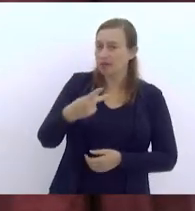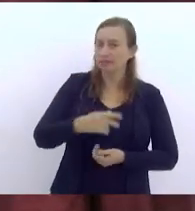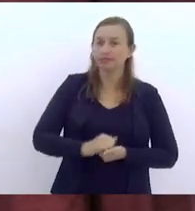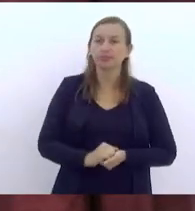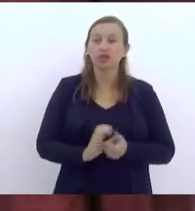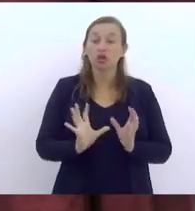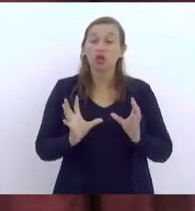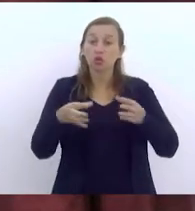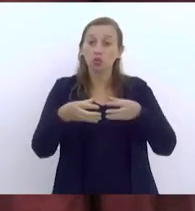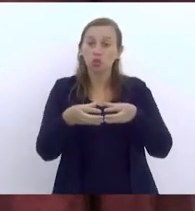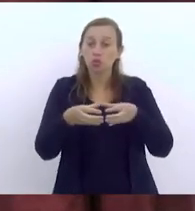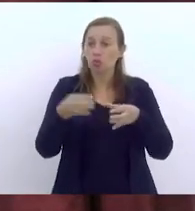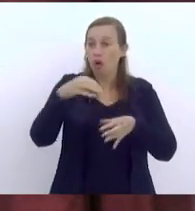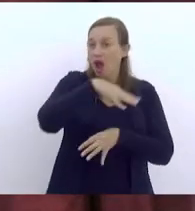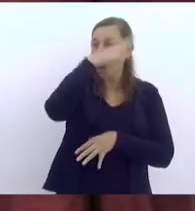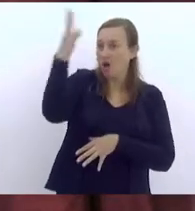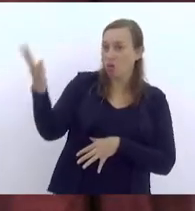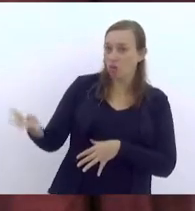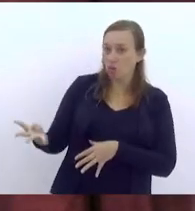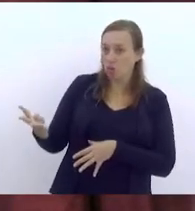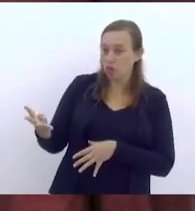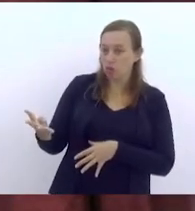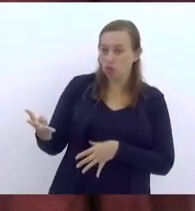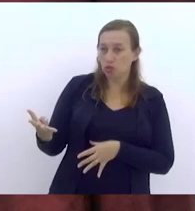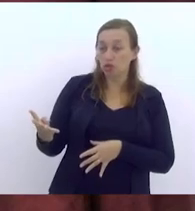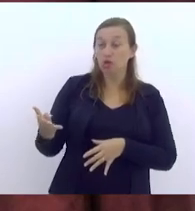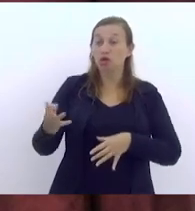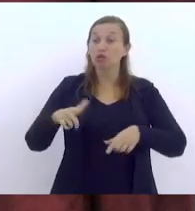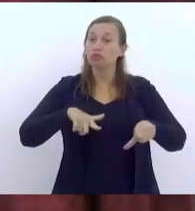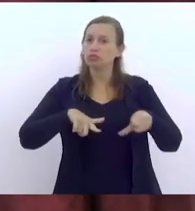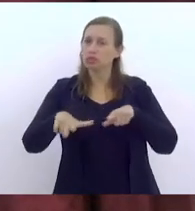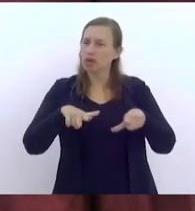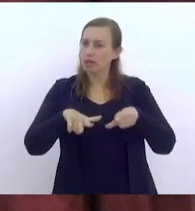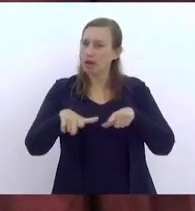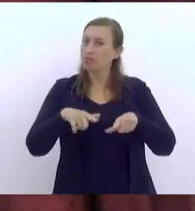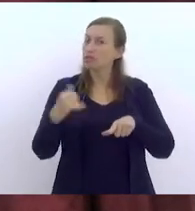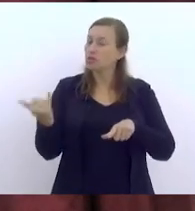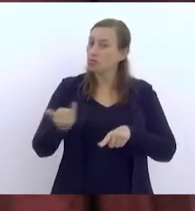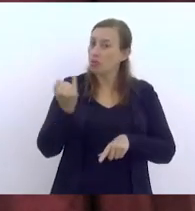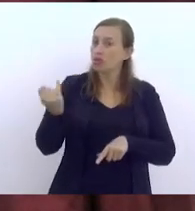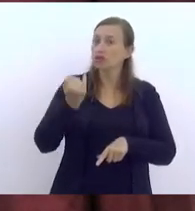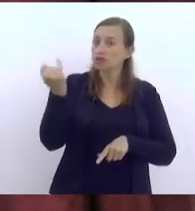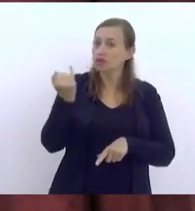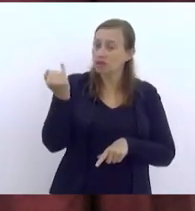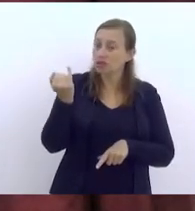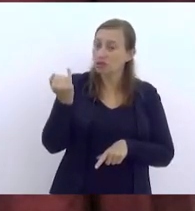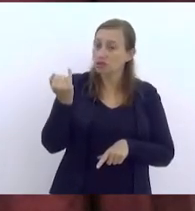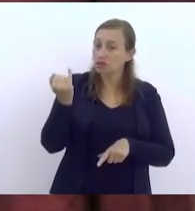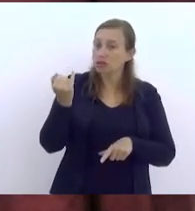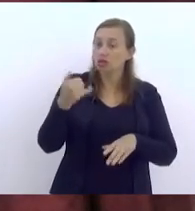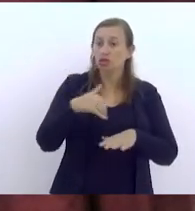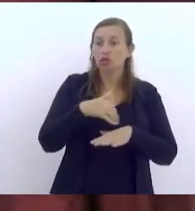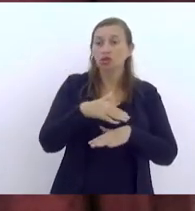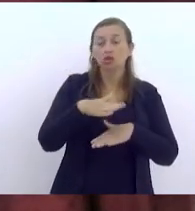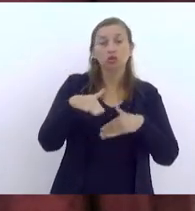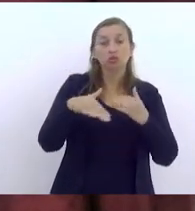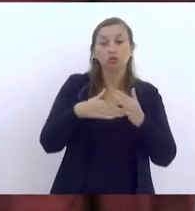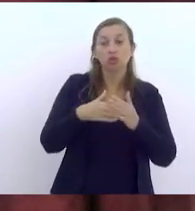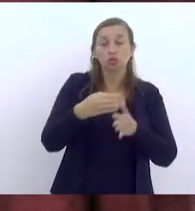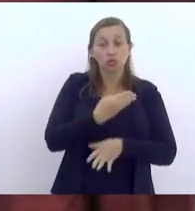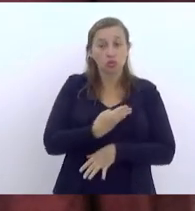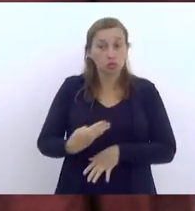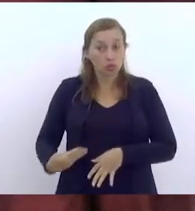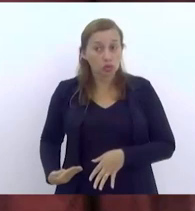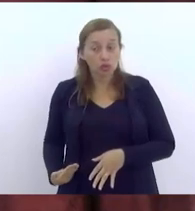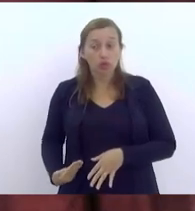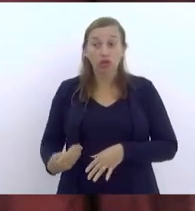que o Grupo Arco-Íris presta um serviço muito relevante, que atravessa todos os governos.